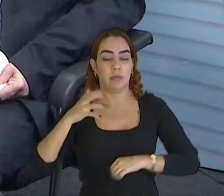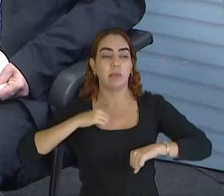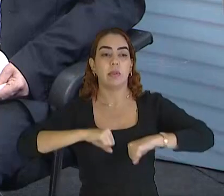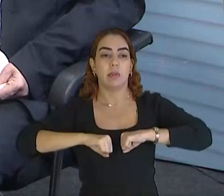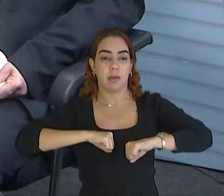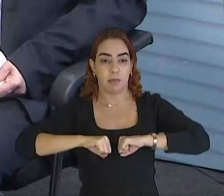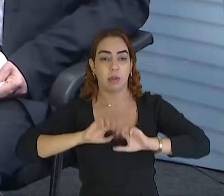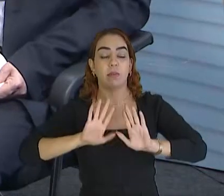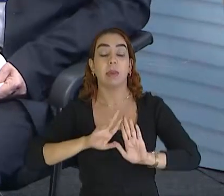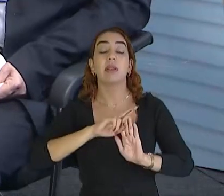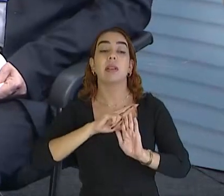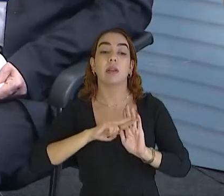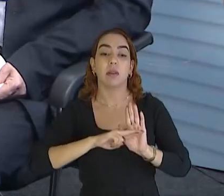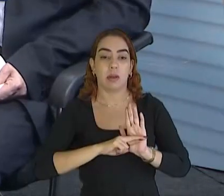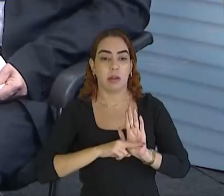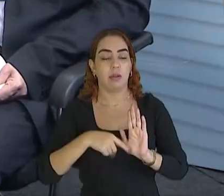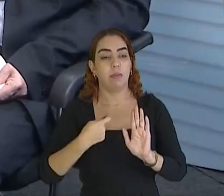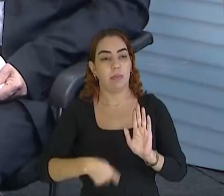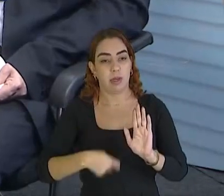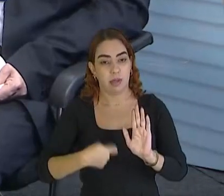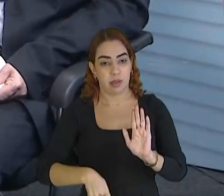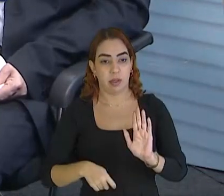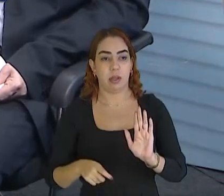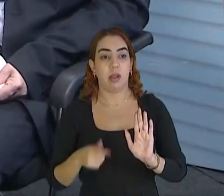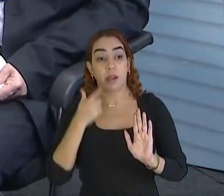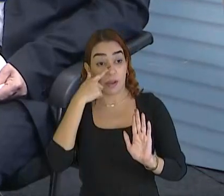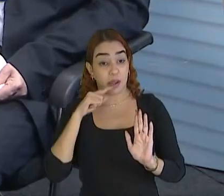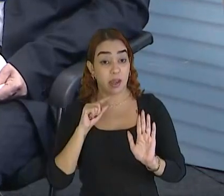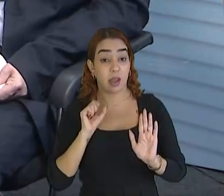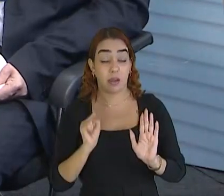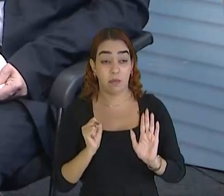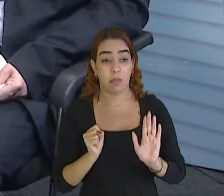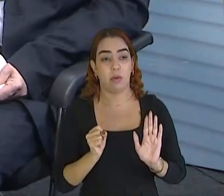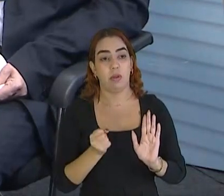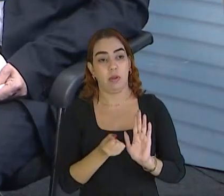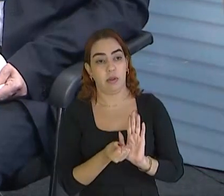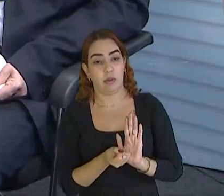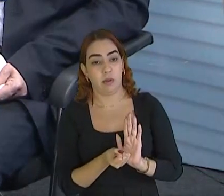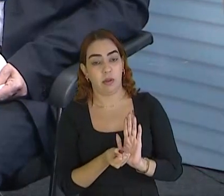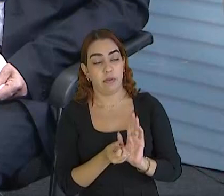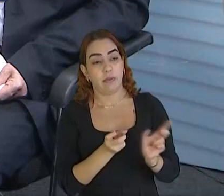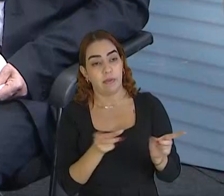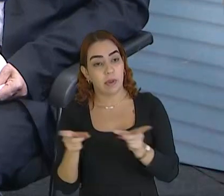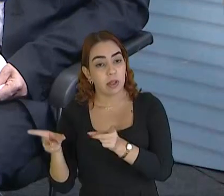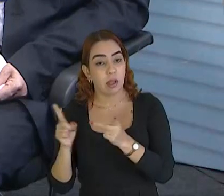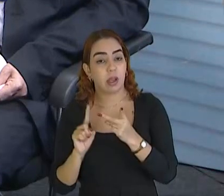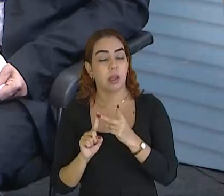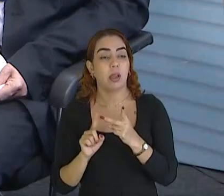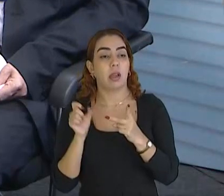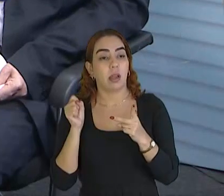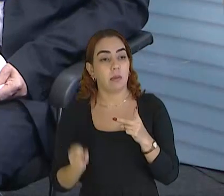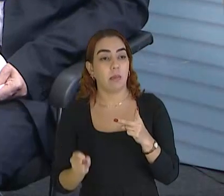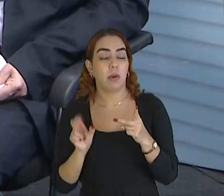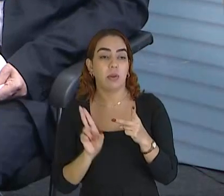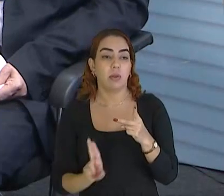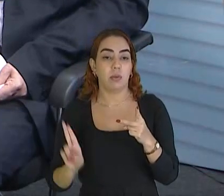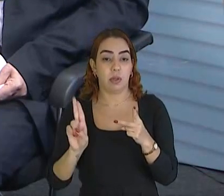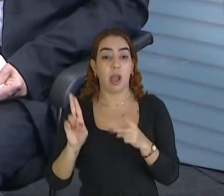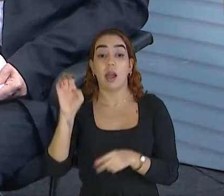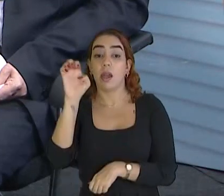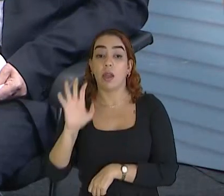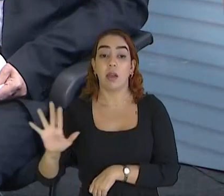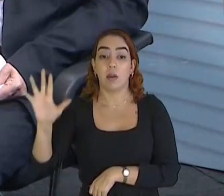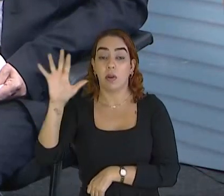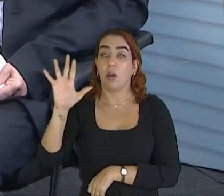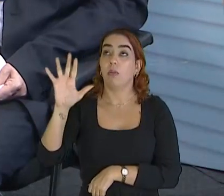acho que tem que ter a regulação da produção ao consumo. Veja, eu acho que a experiência estadunidense e europeia,